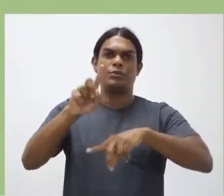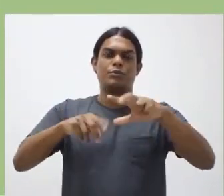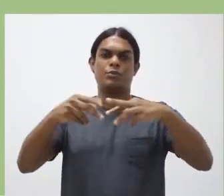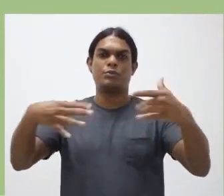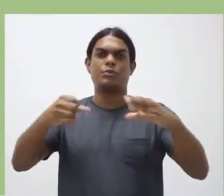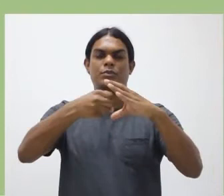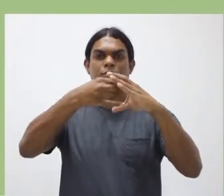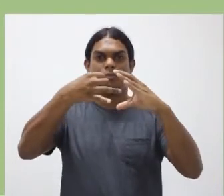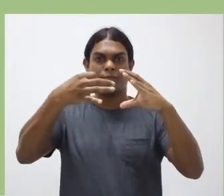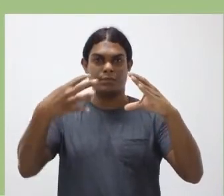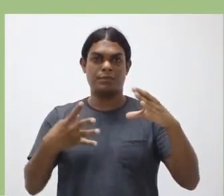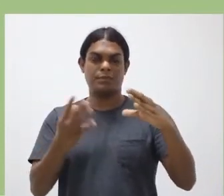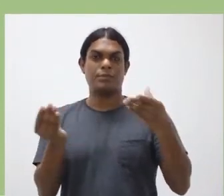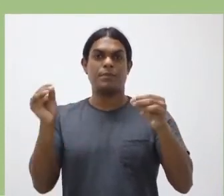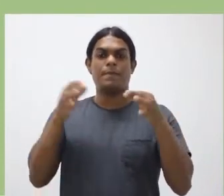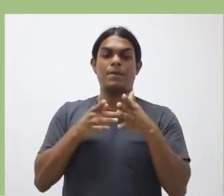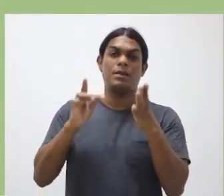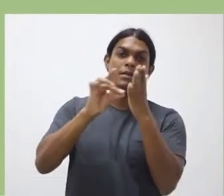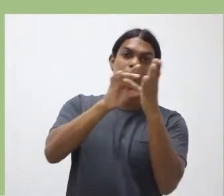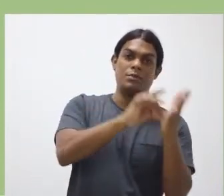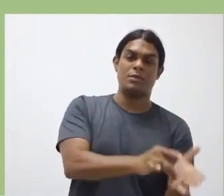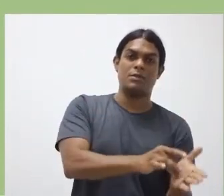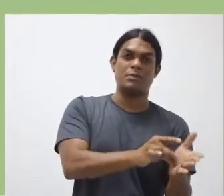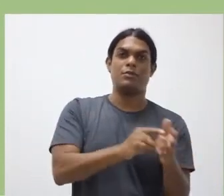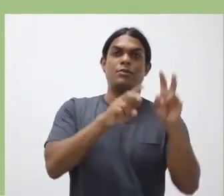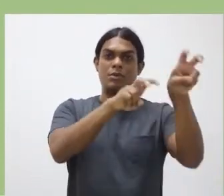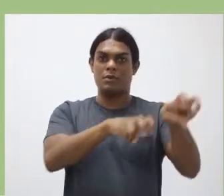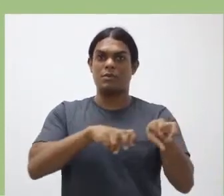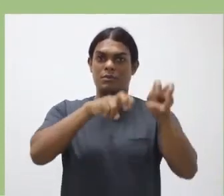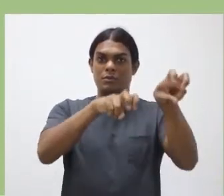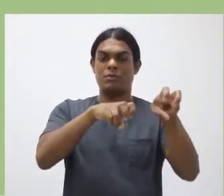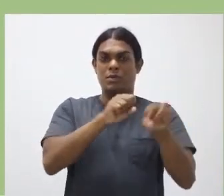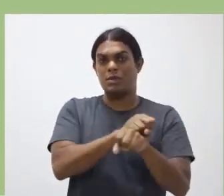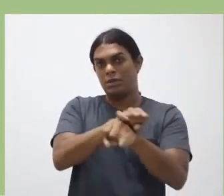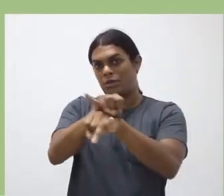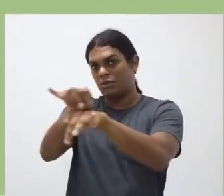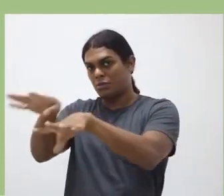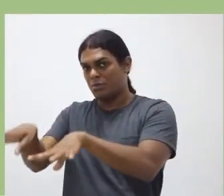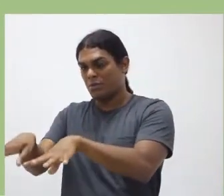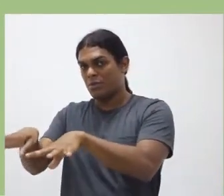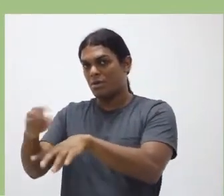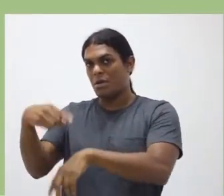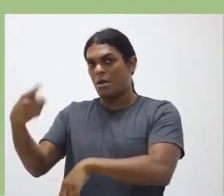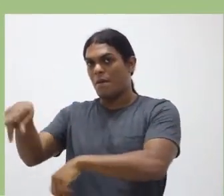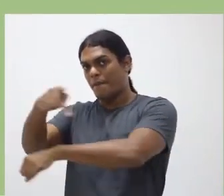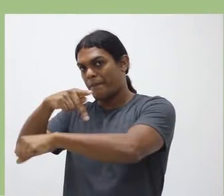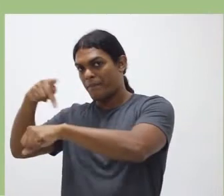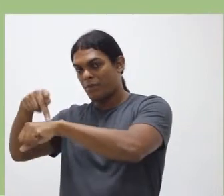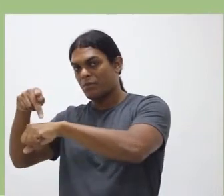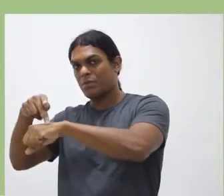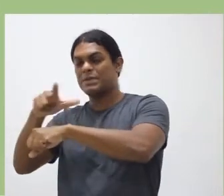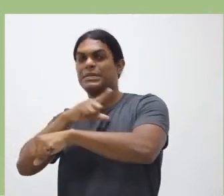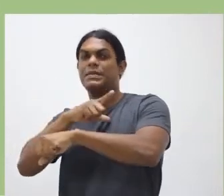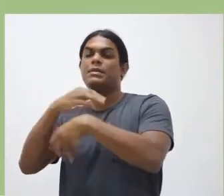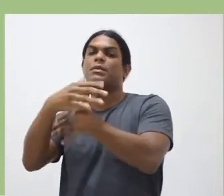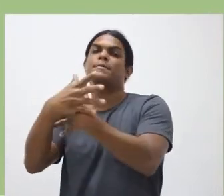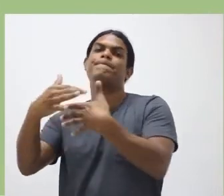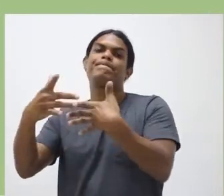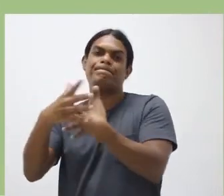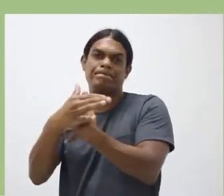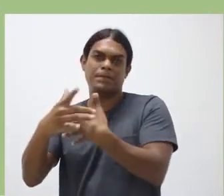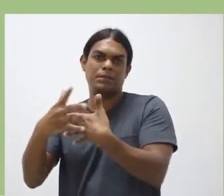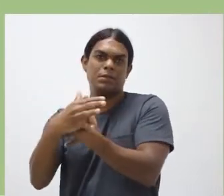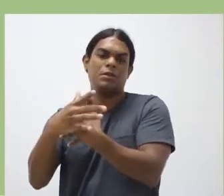para a agricultura, importa e exporta produtos para e dos países que são mais urbanizados e que têm